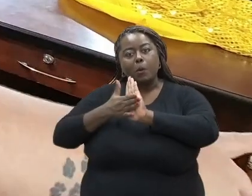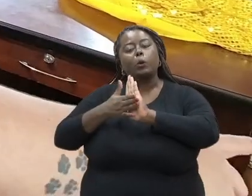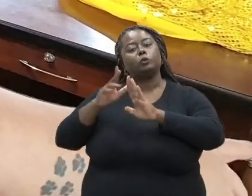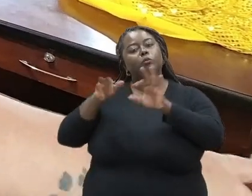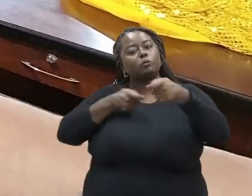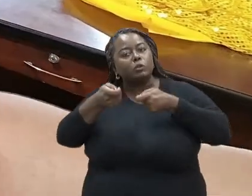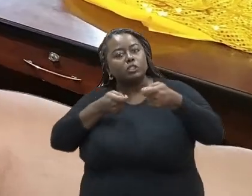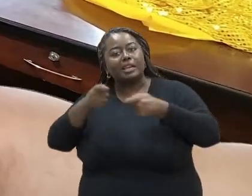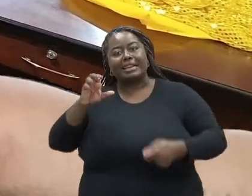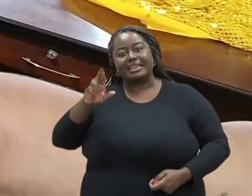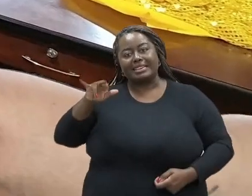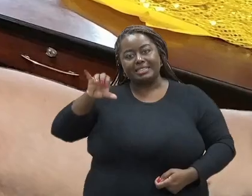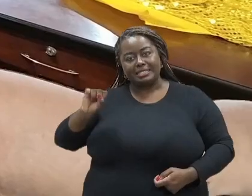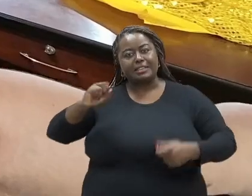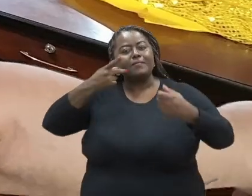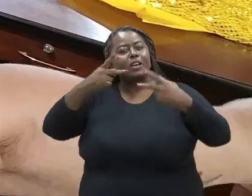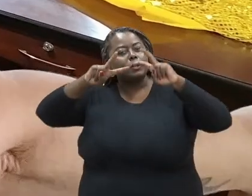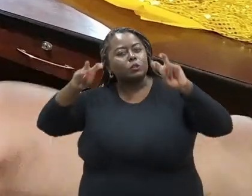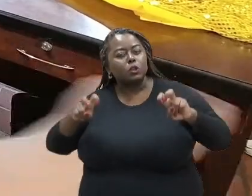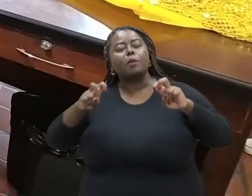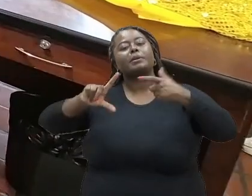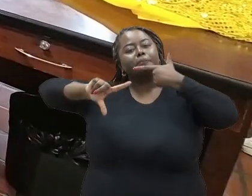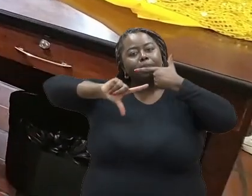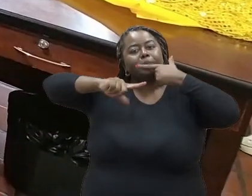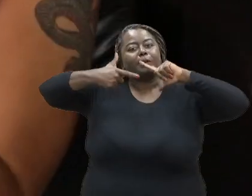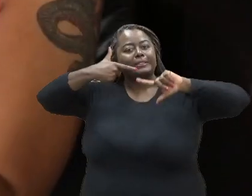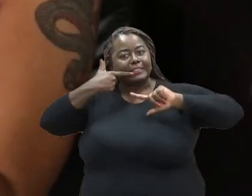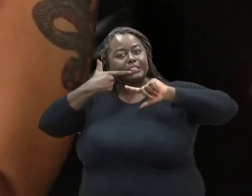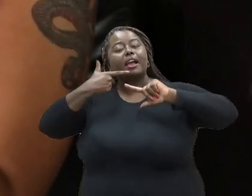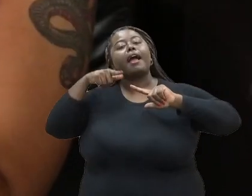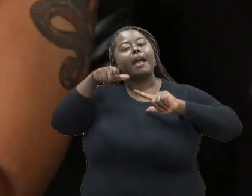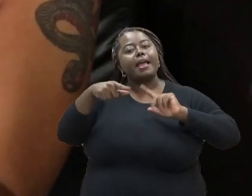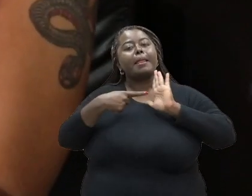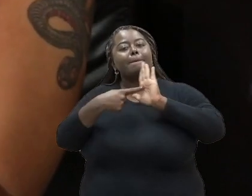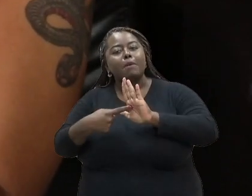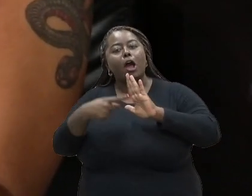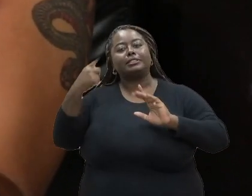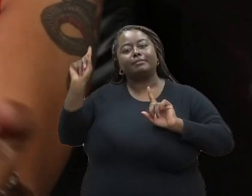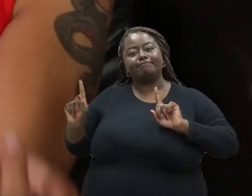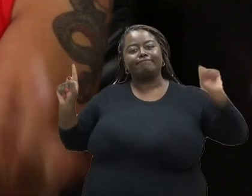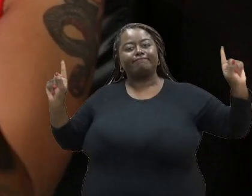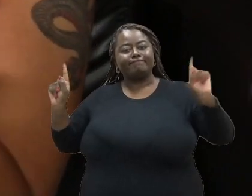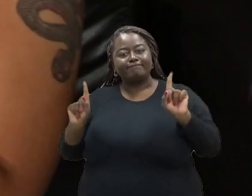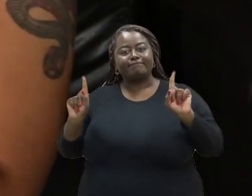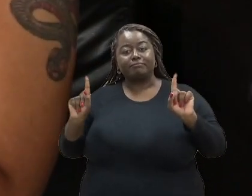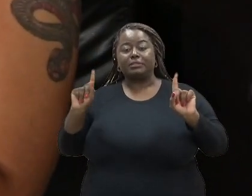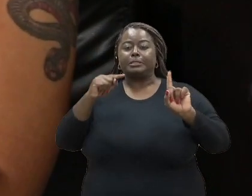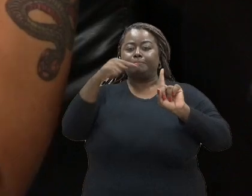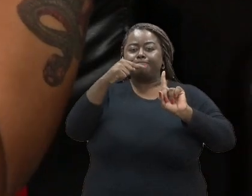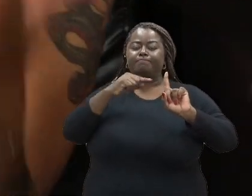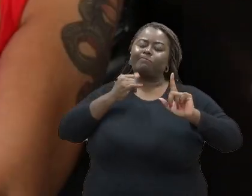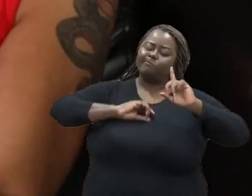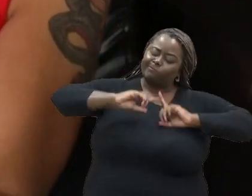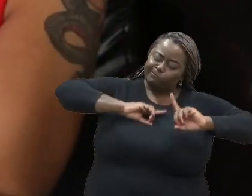fala sobre o transtorno de bipolaridade e ele vai pegar os 2 pontos da bipolaridade no seu extremo, quando ela tá muito depressiva